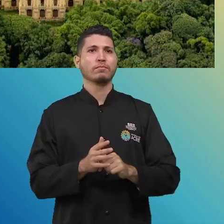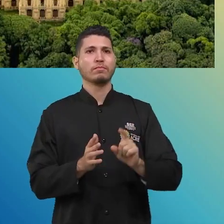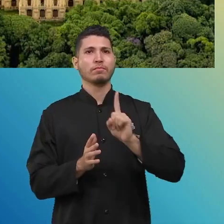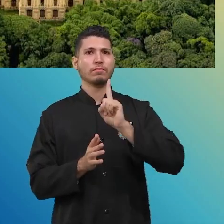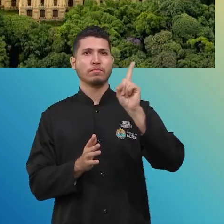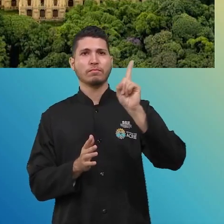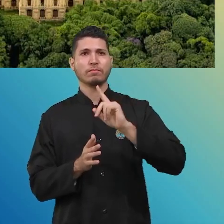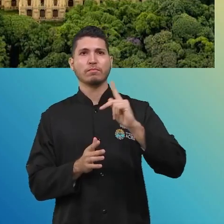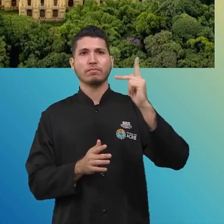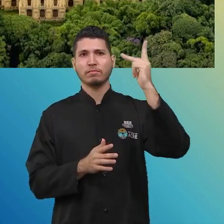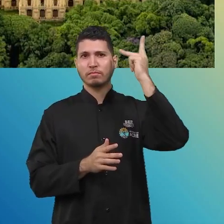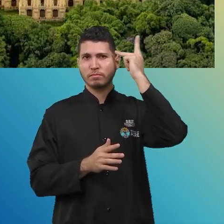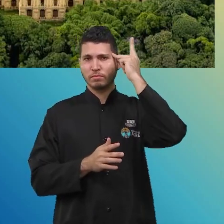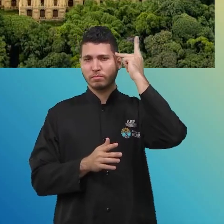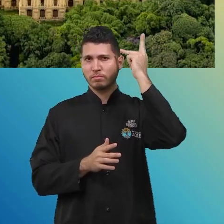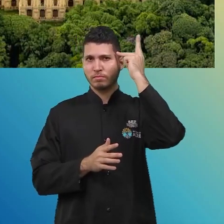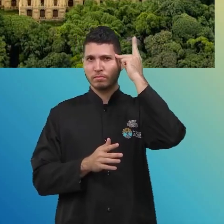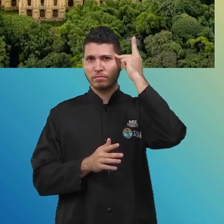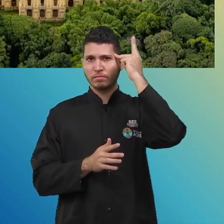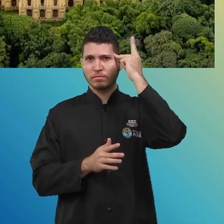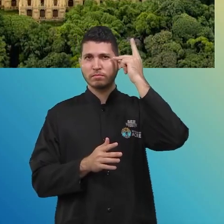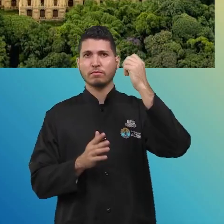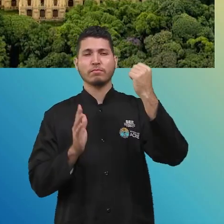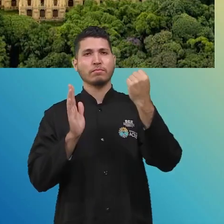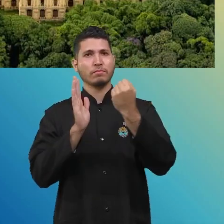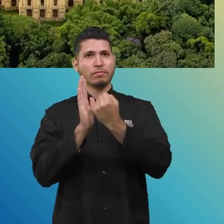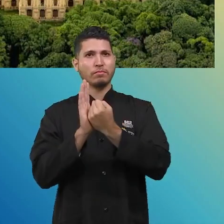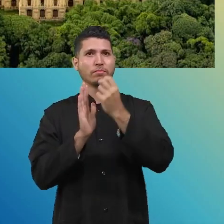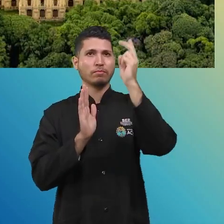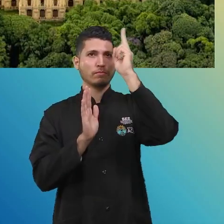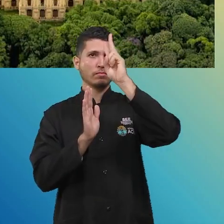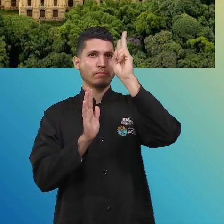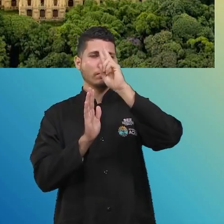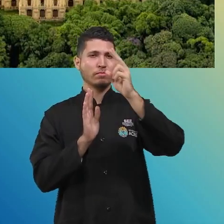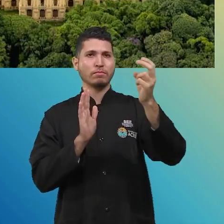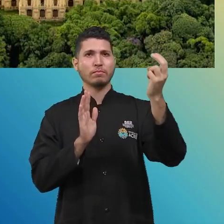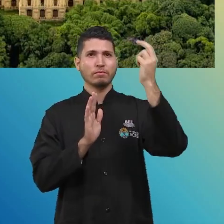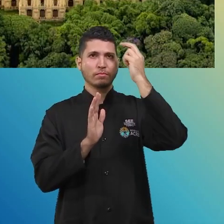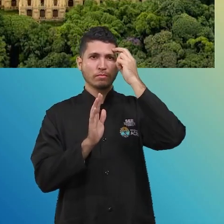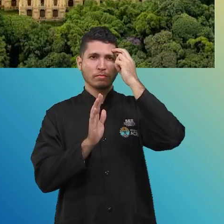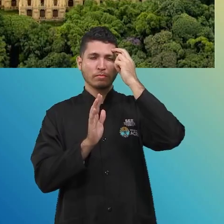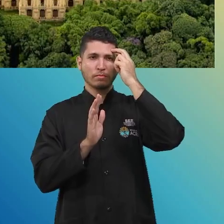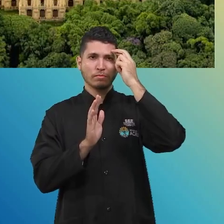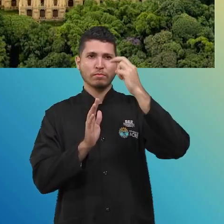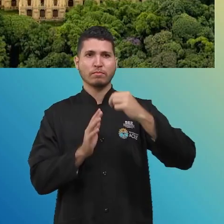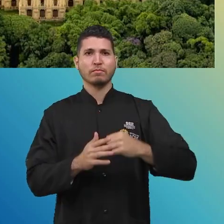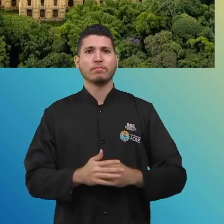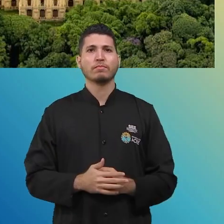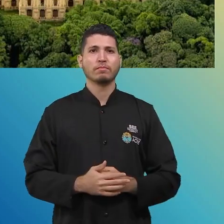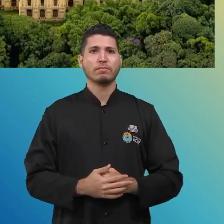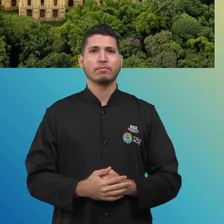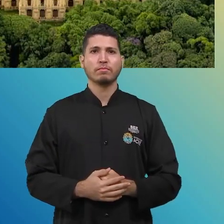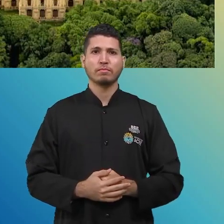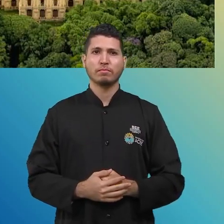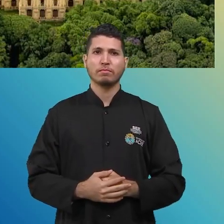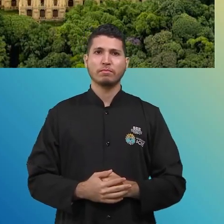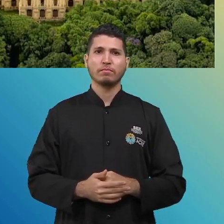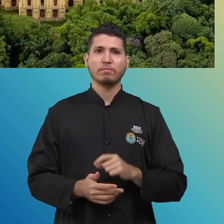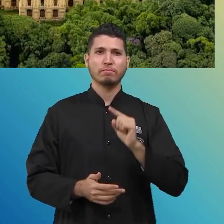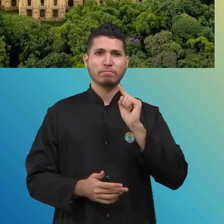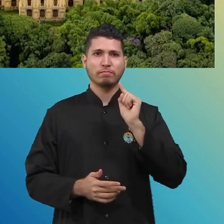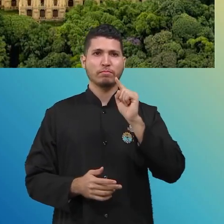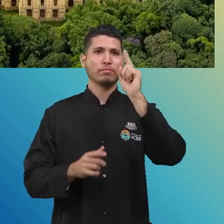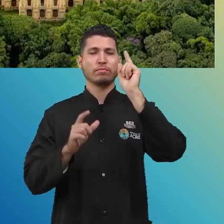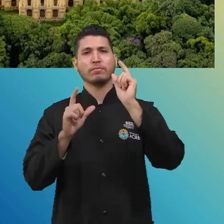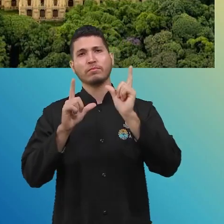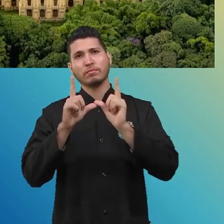Ipiranga, que é patrimônio histórico e cultural de São Paulo. Eu não vou clicar aqui no link para mostrar